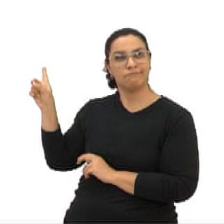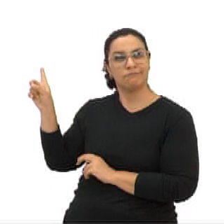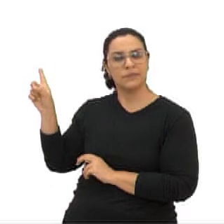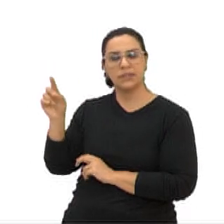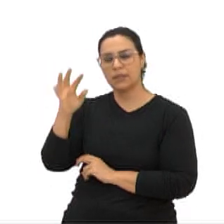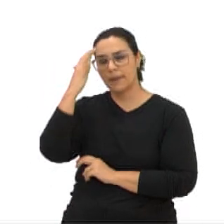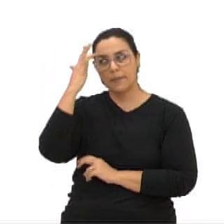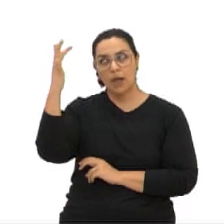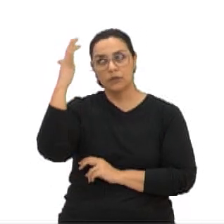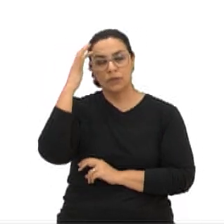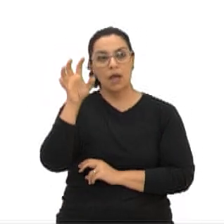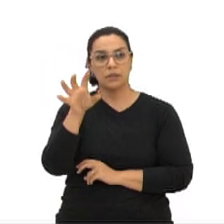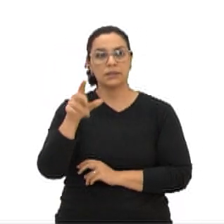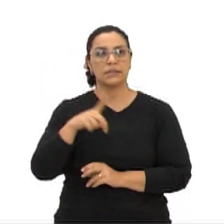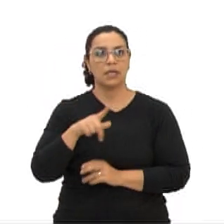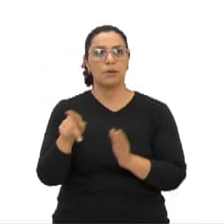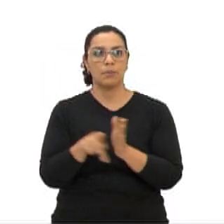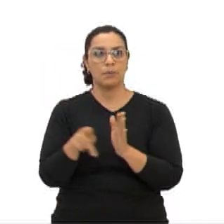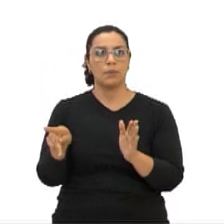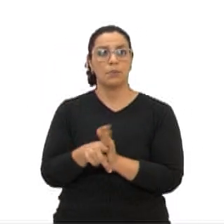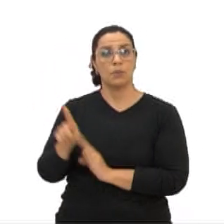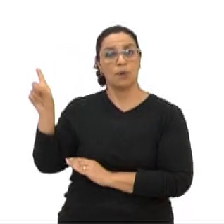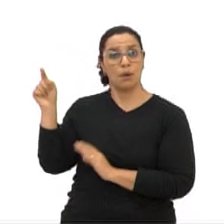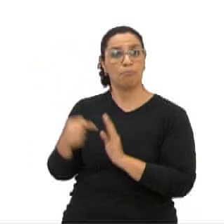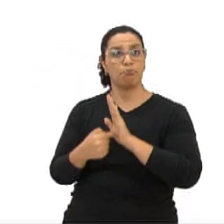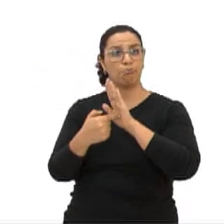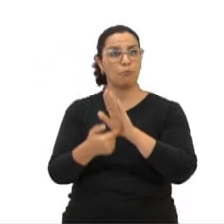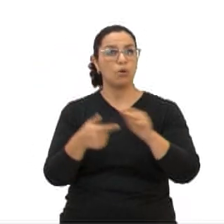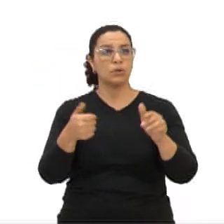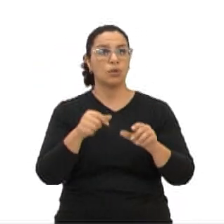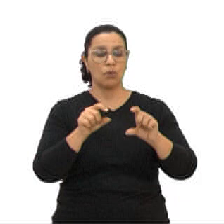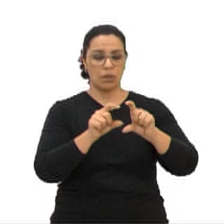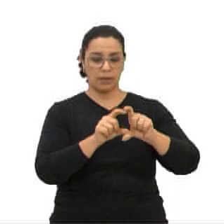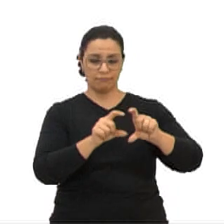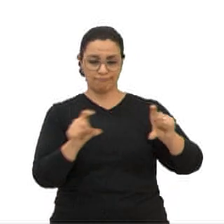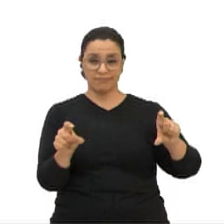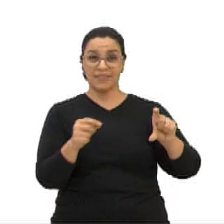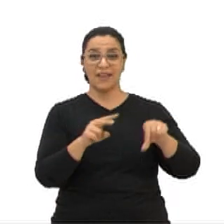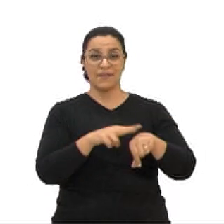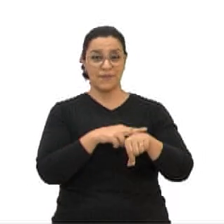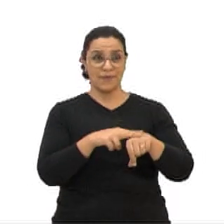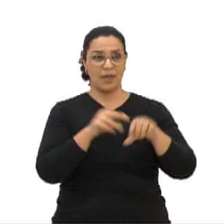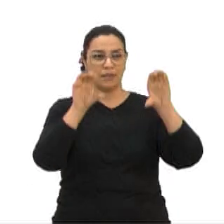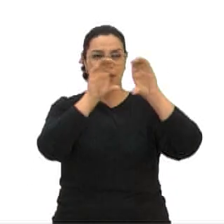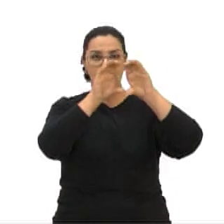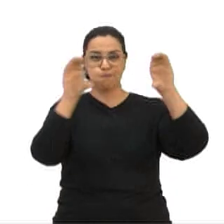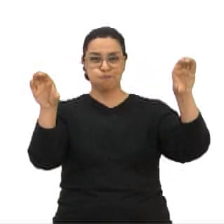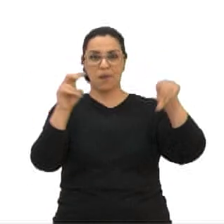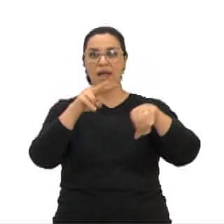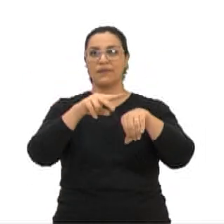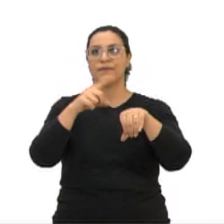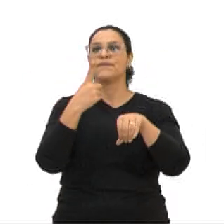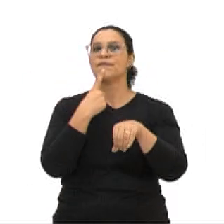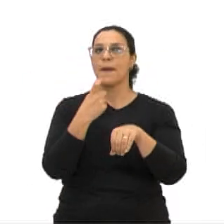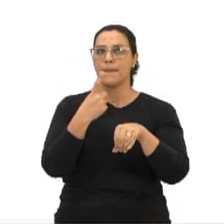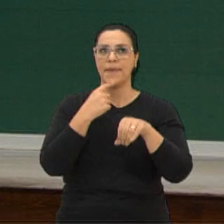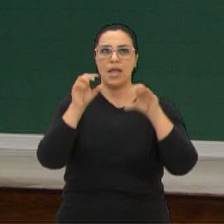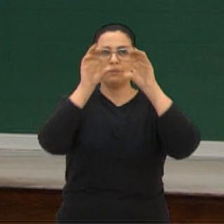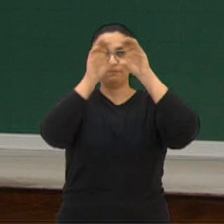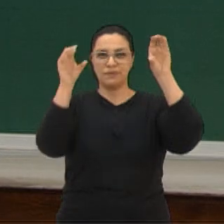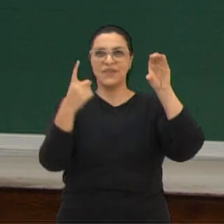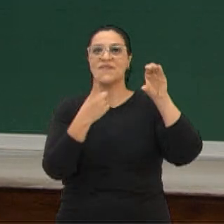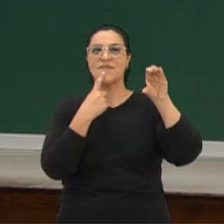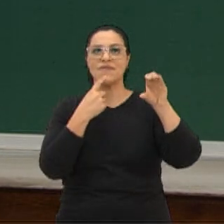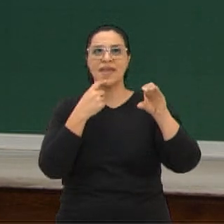ó. Olha lá, ó. Essa imagem aqui, ela mostra para você as zonas térmicas do nosso planeta, dos quais nós temos a zona